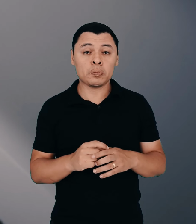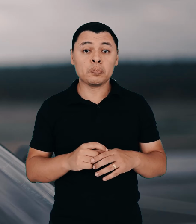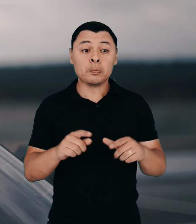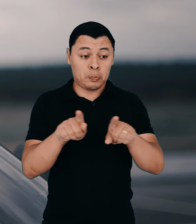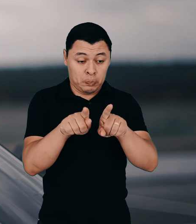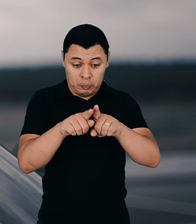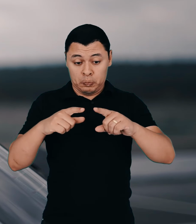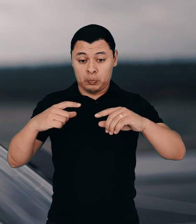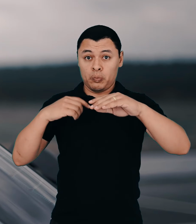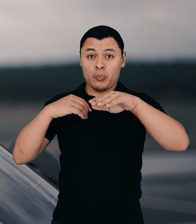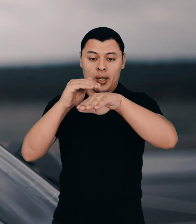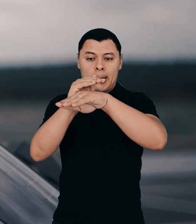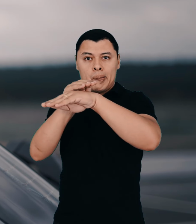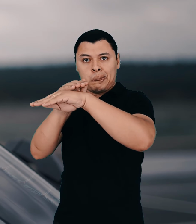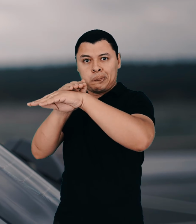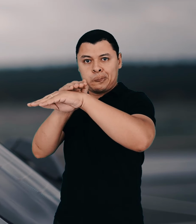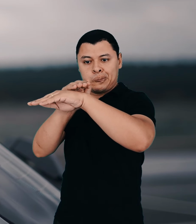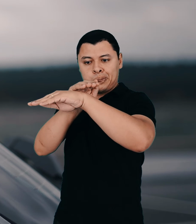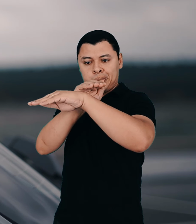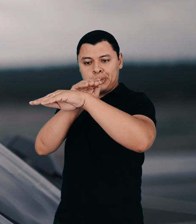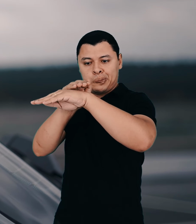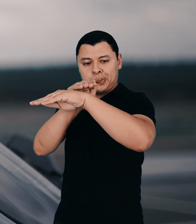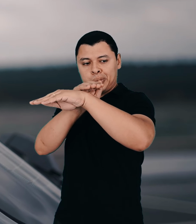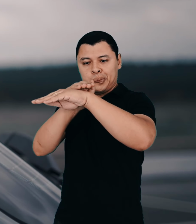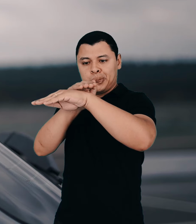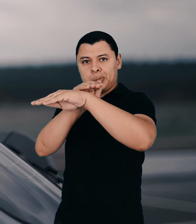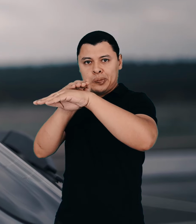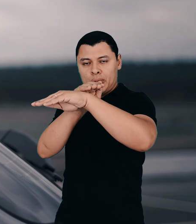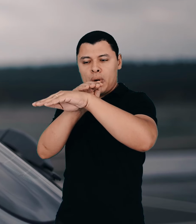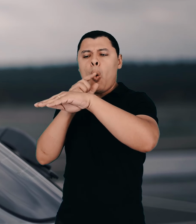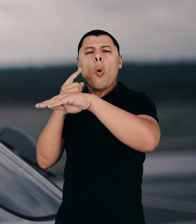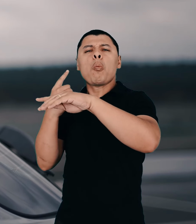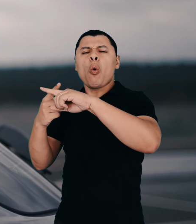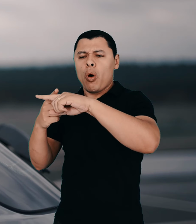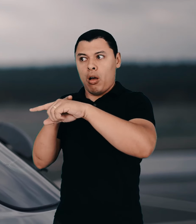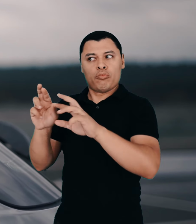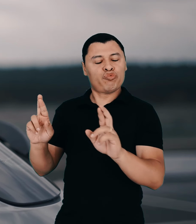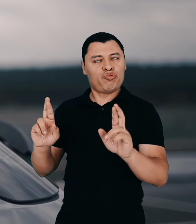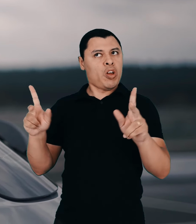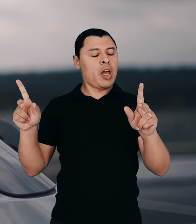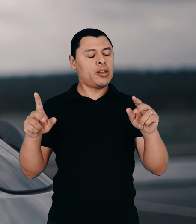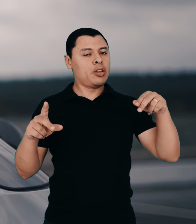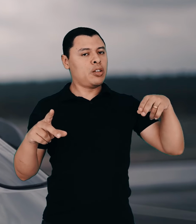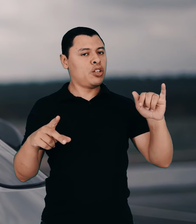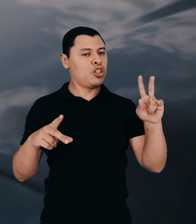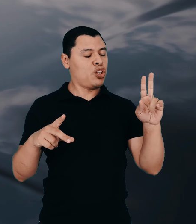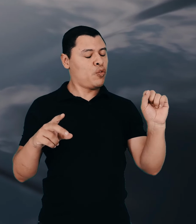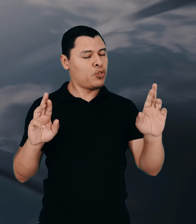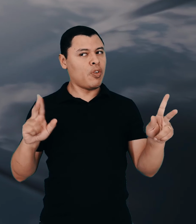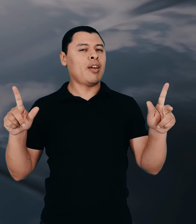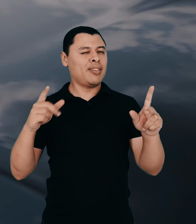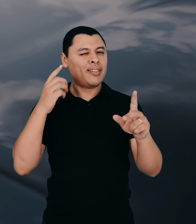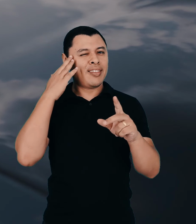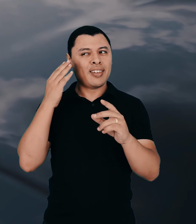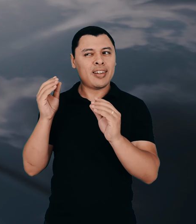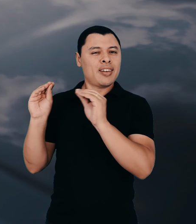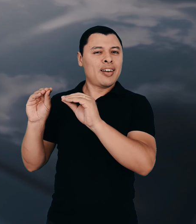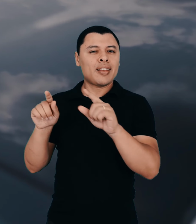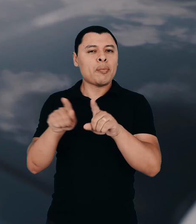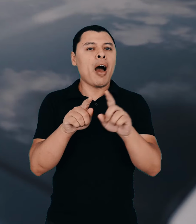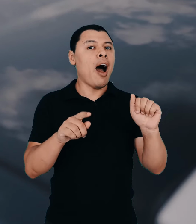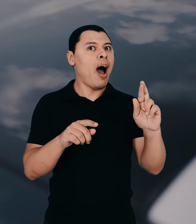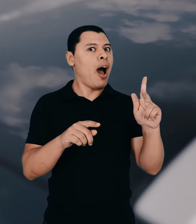essa conexão biton, aqui no caso um opcional, né, justamente para tirar essa percepção desse volume aqui, porque essa peça aqui também é exatamente igual ao do Argo,